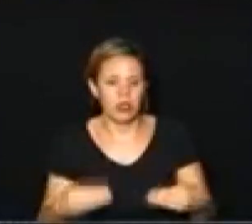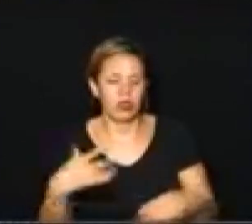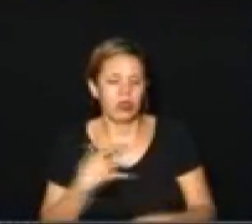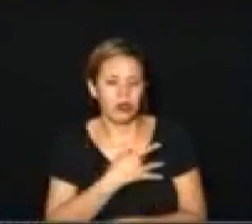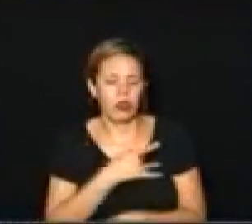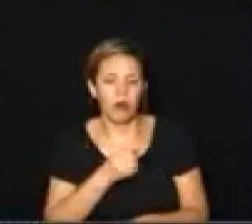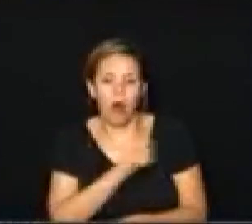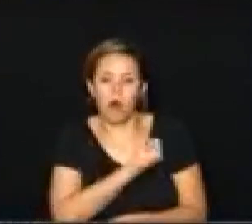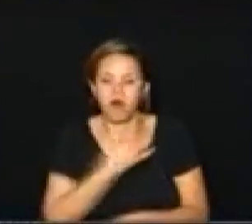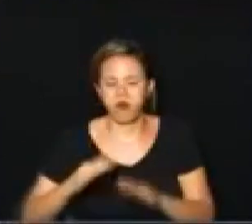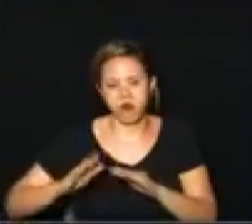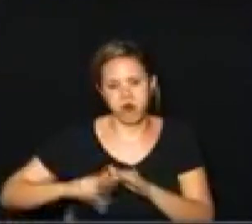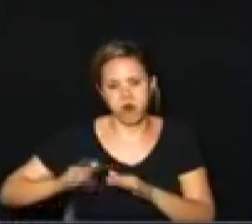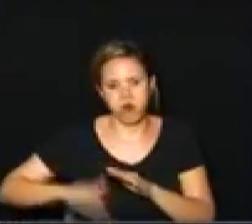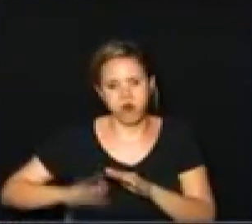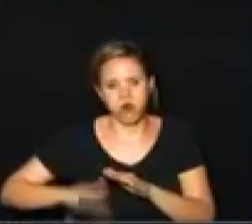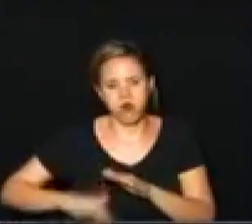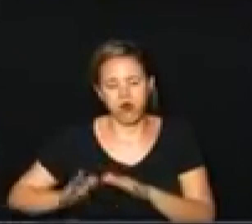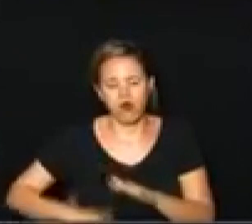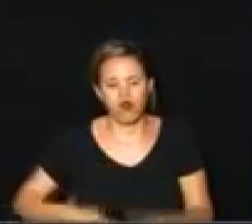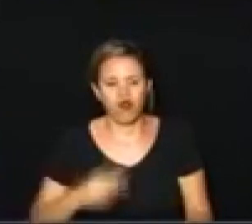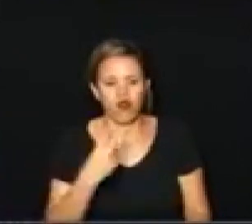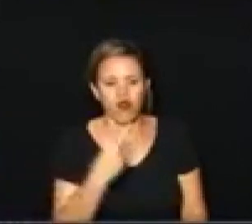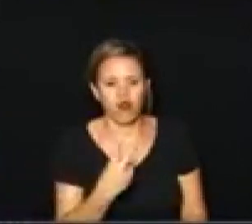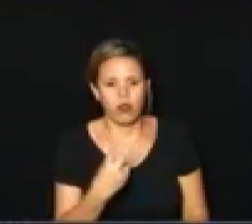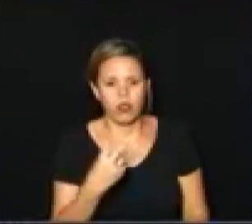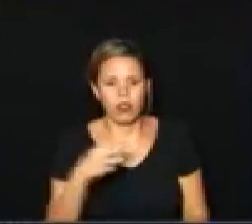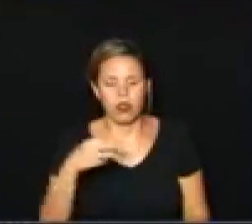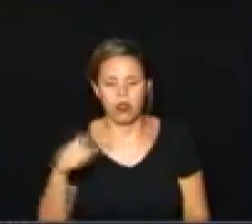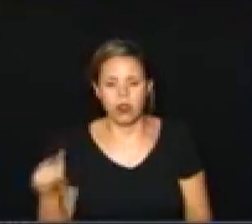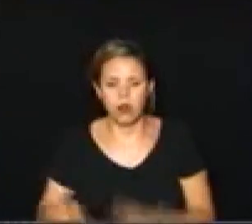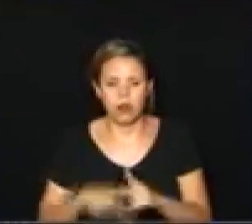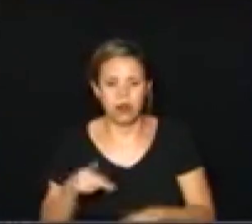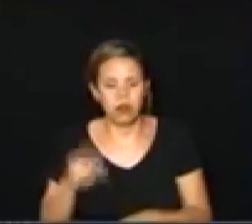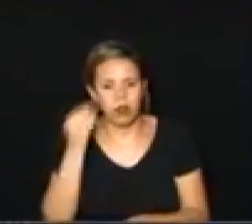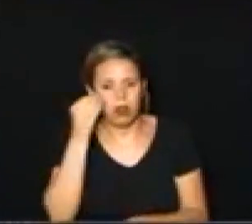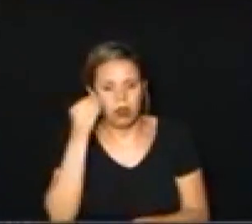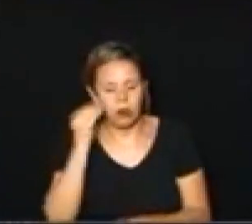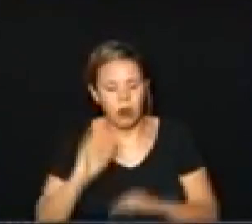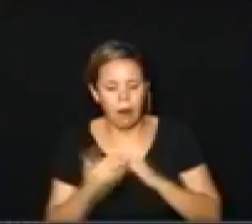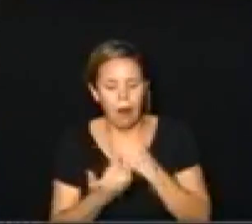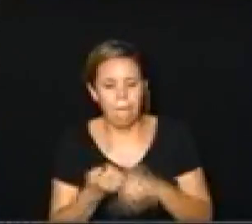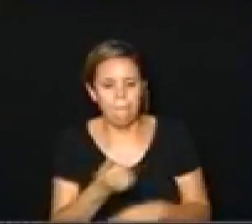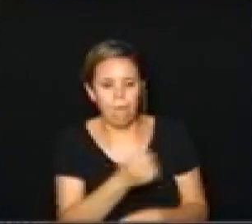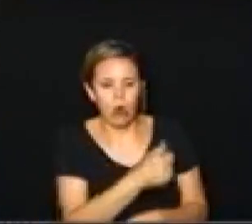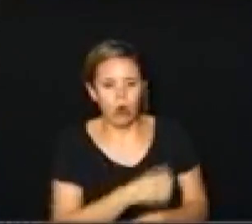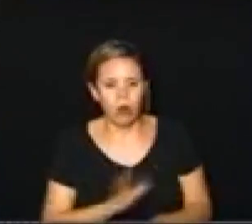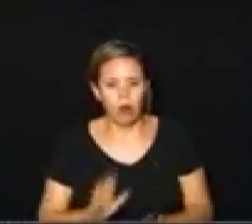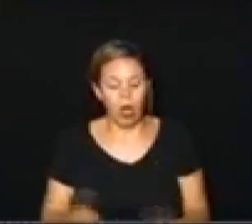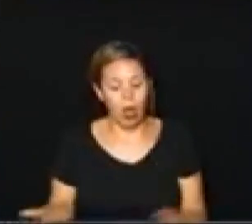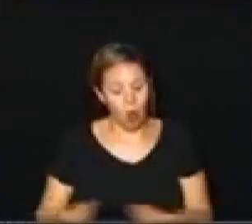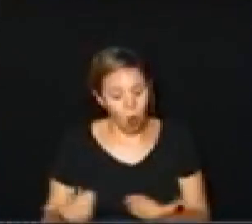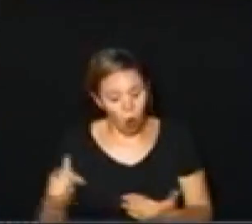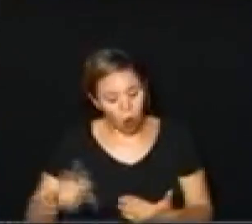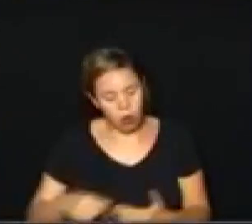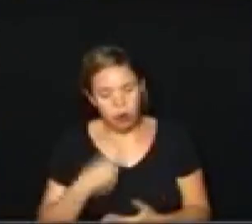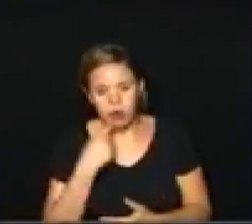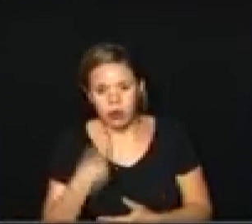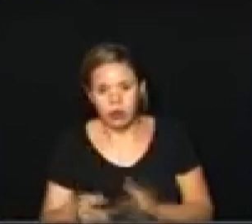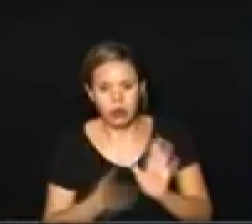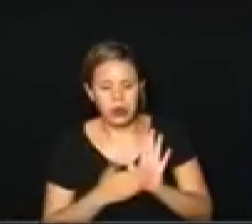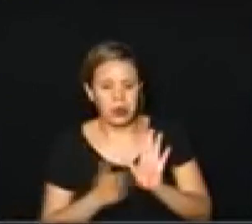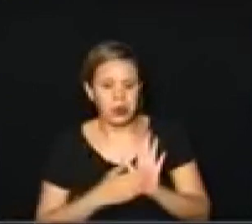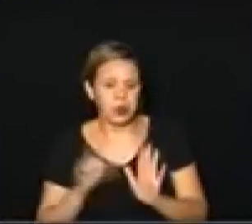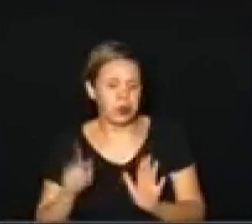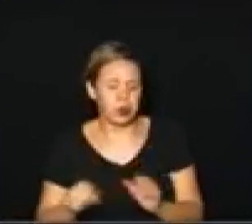O número foi muito pequeno, foram só 237 pessoas. O número de bairros também foi muito pequeno. Hoje não, essa